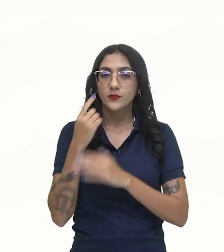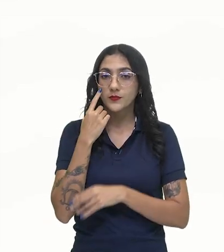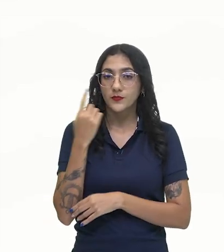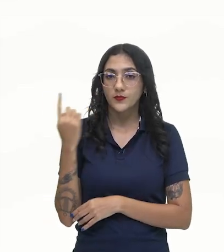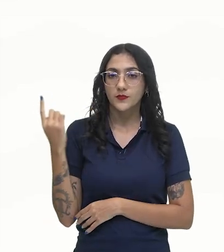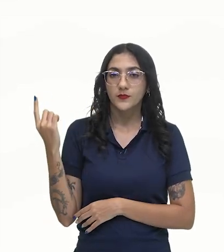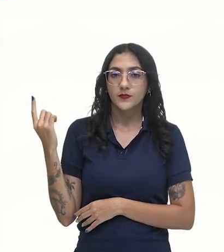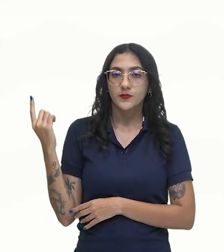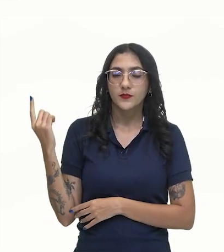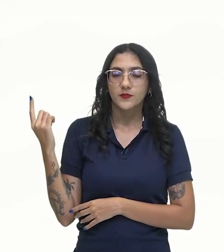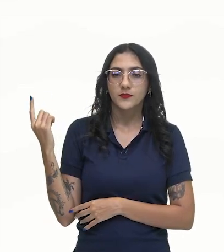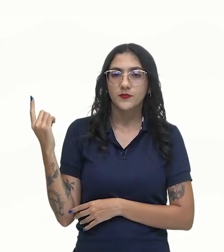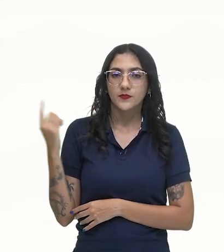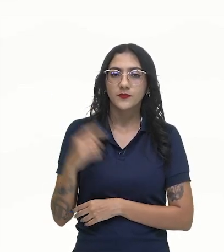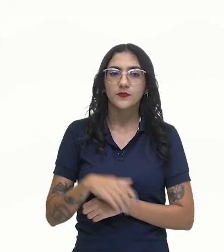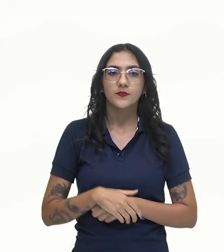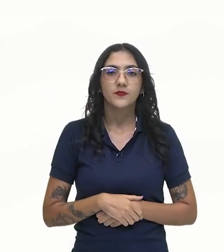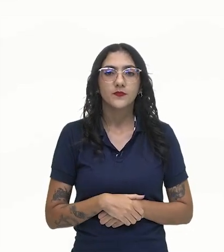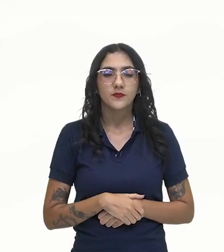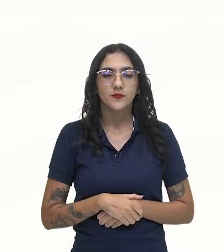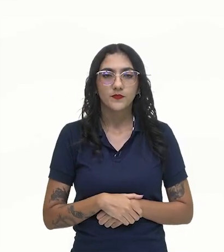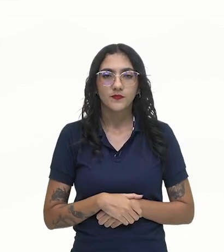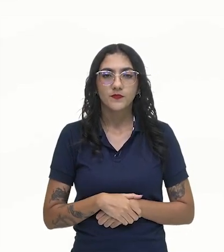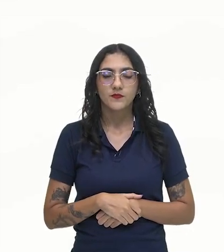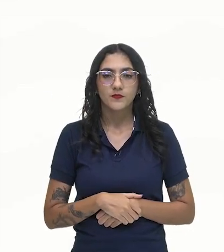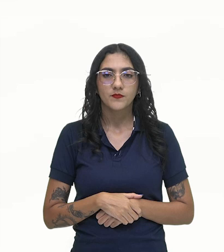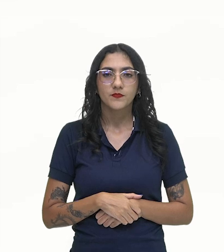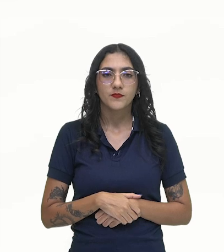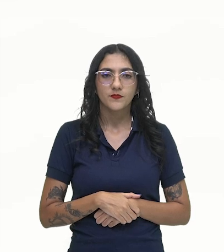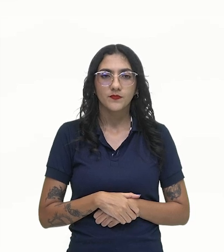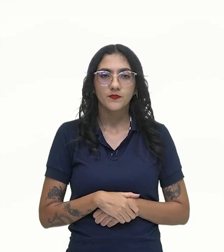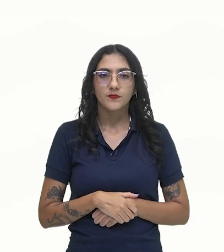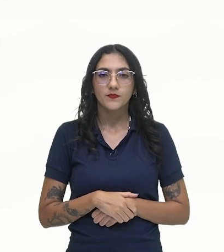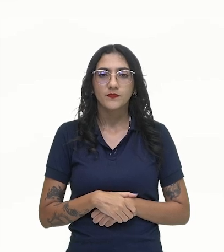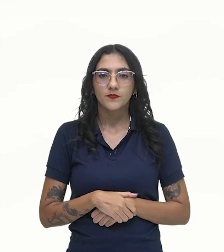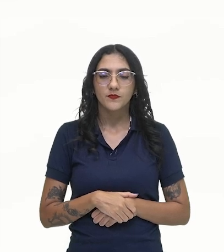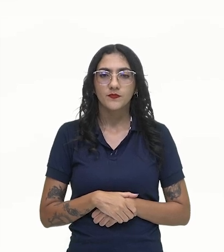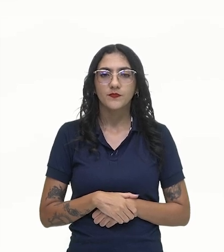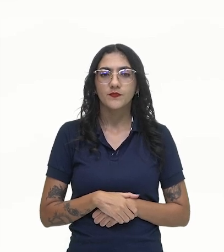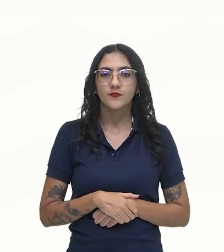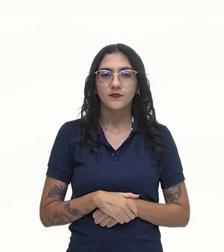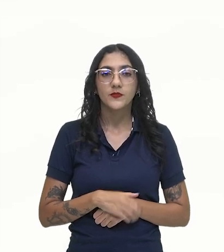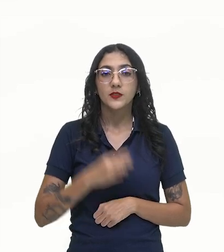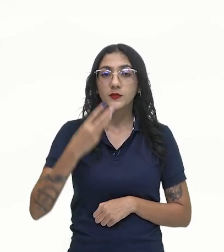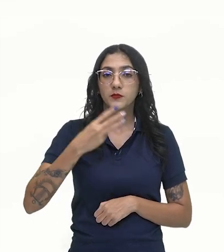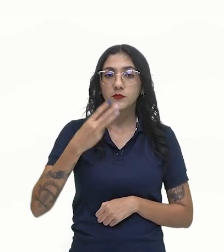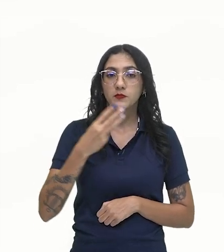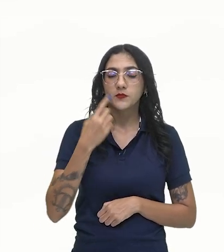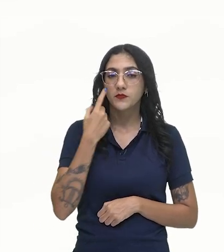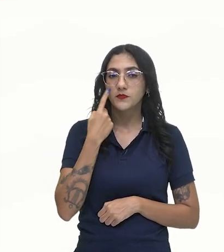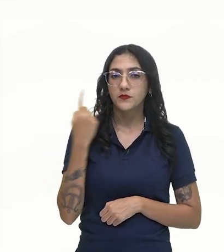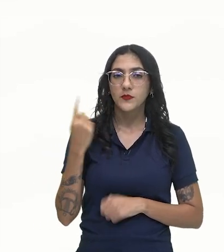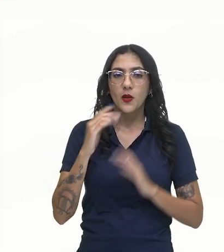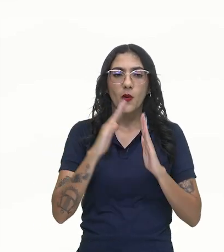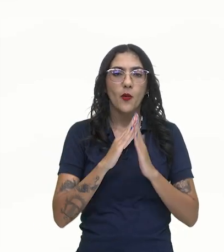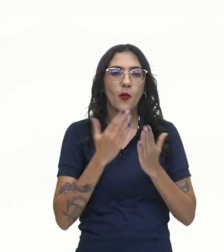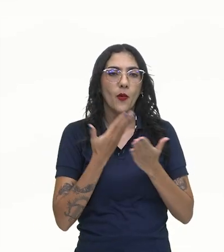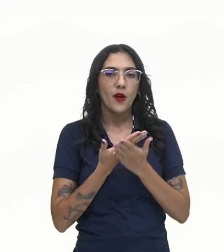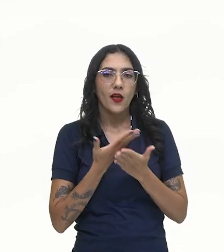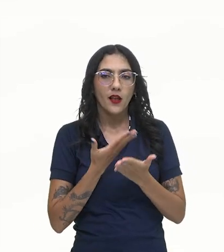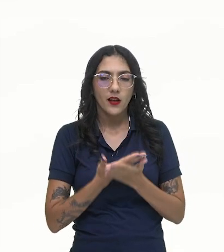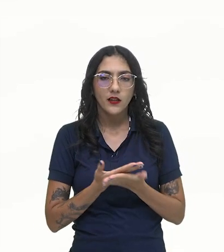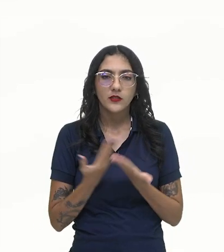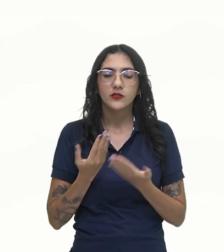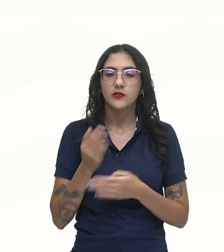sale at the clothes store. Tem uma promoção na loja de roupas. School, college,